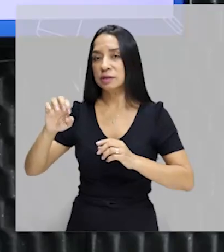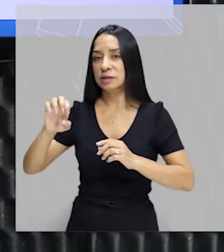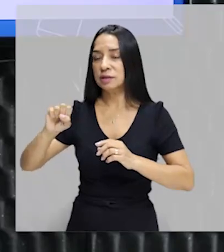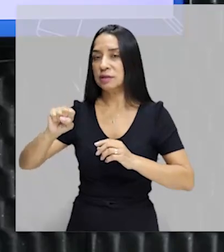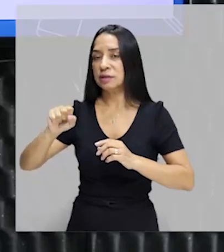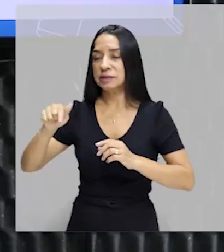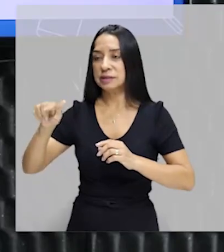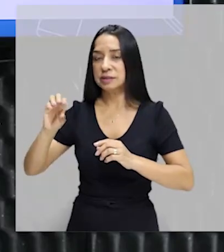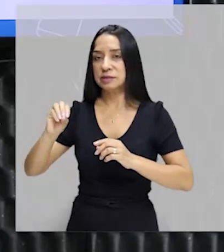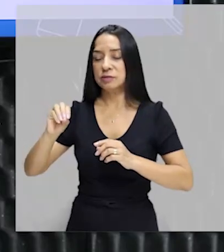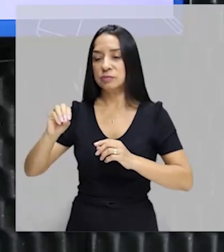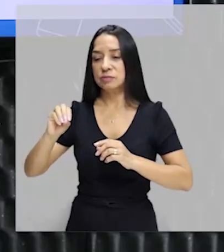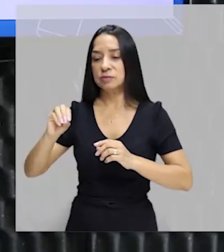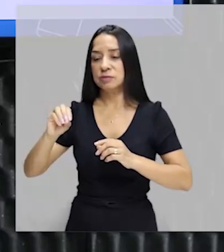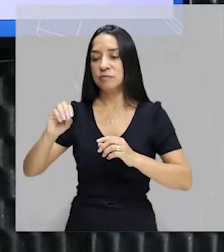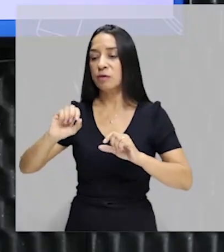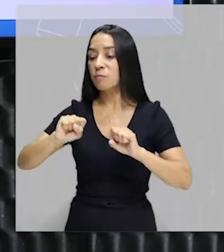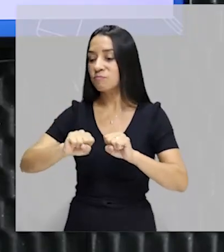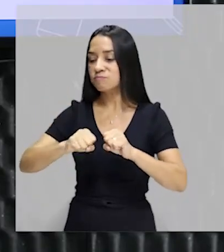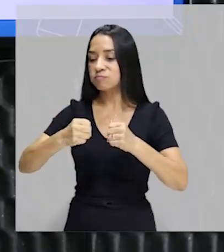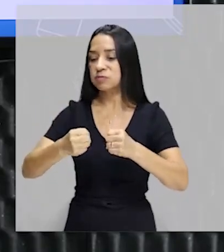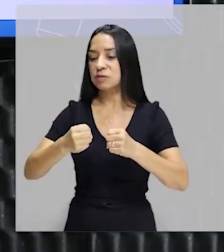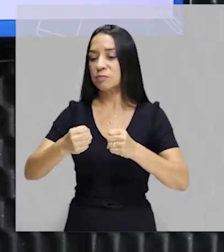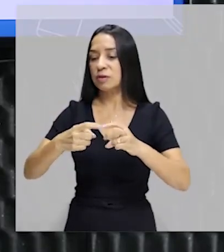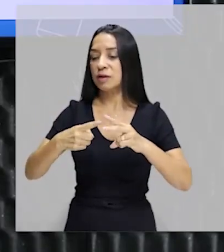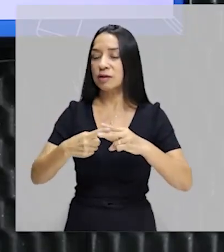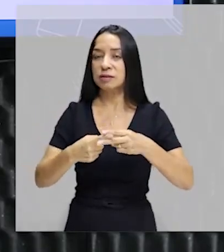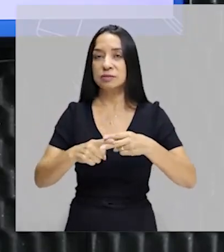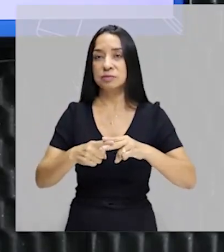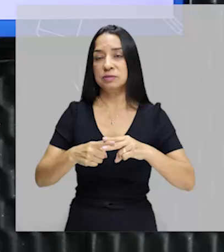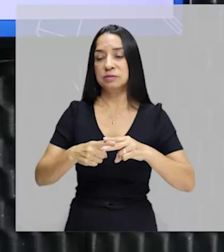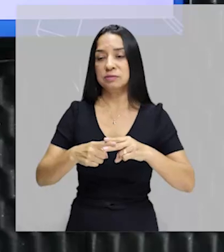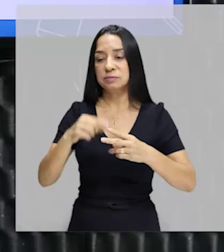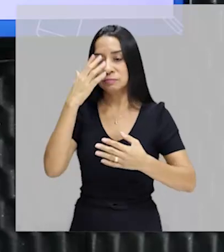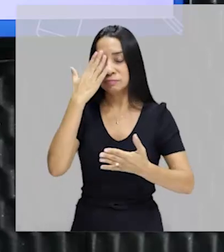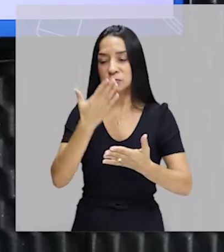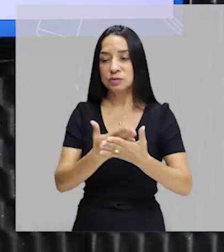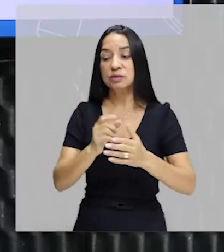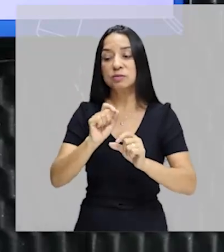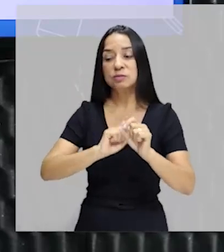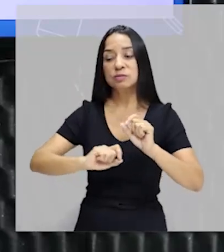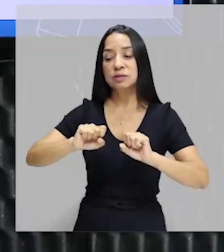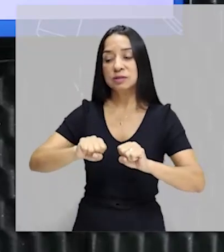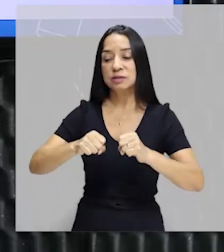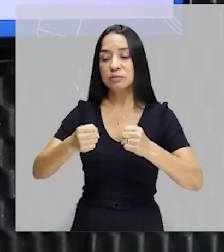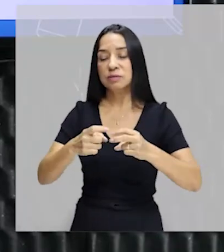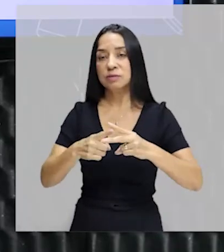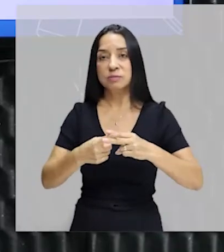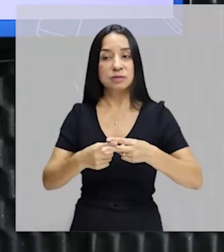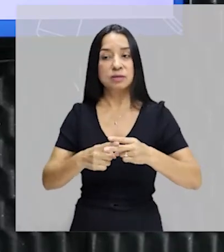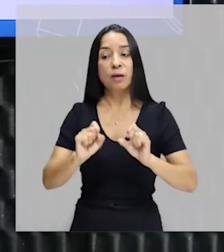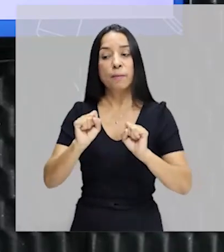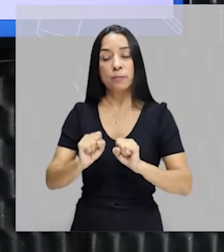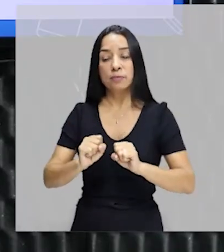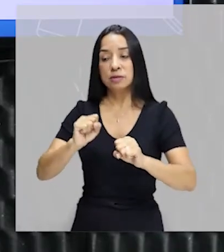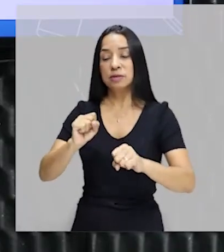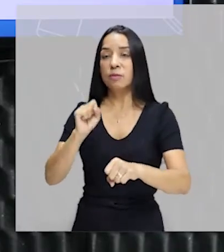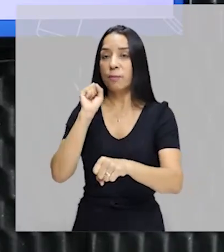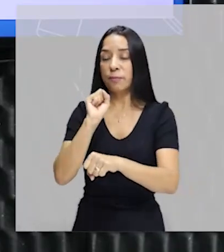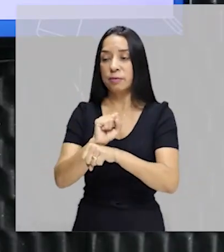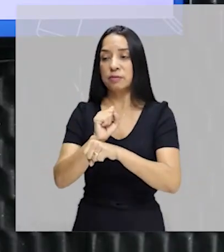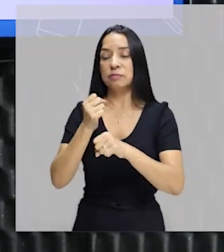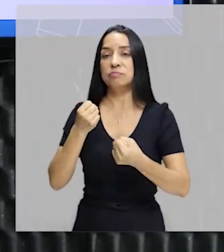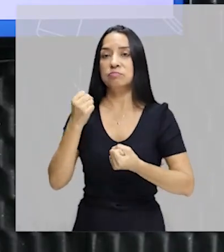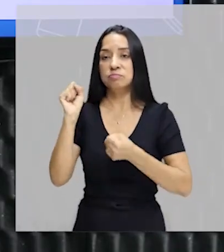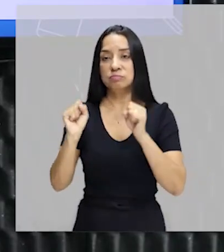movimento ludista, acreditando que, quebrando máquinas, eles poderiam parar aquela